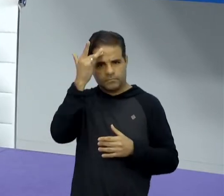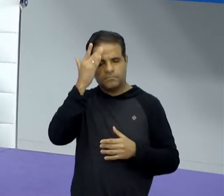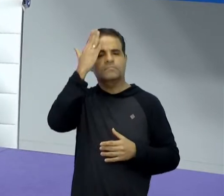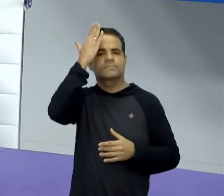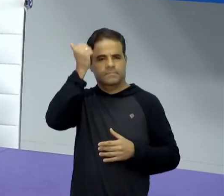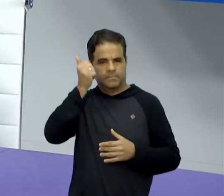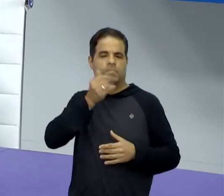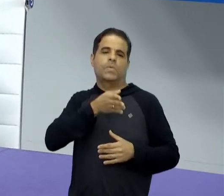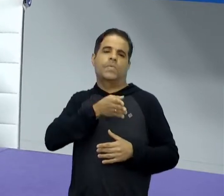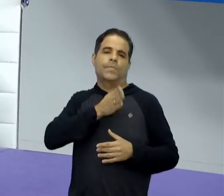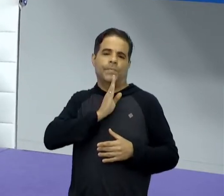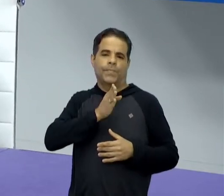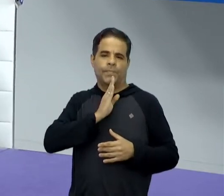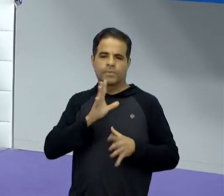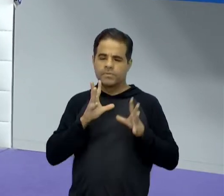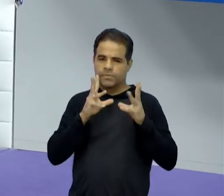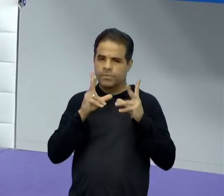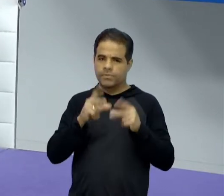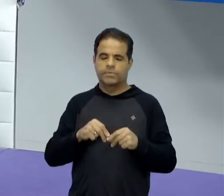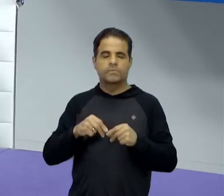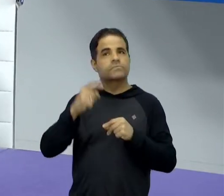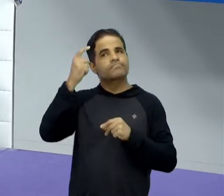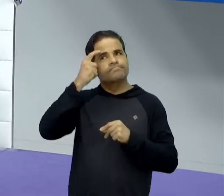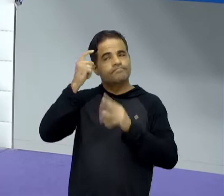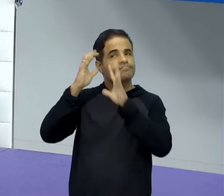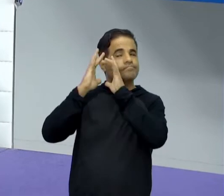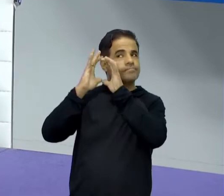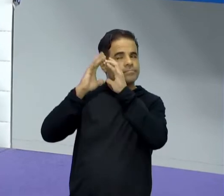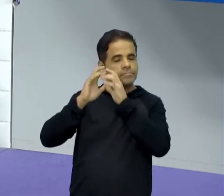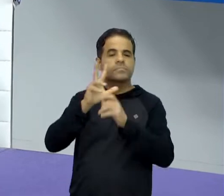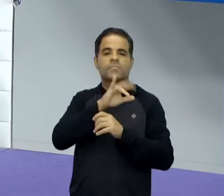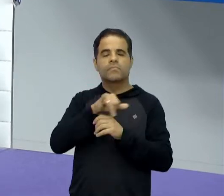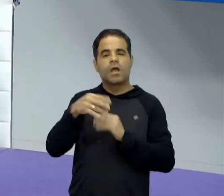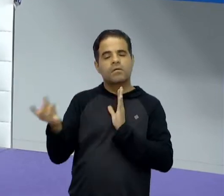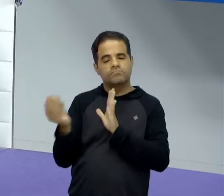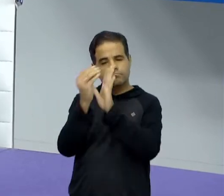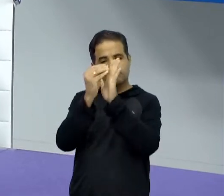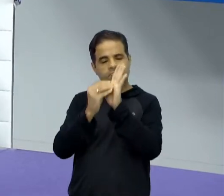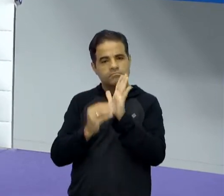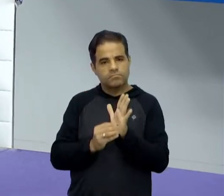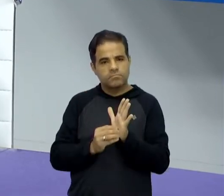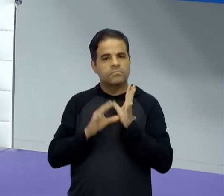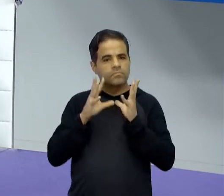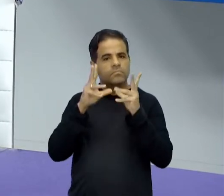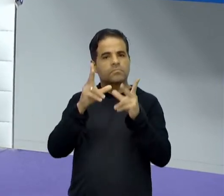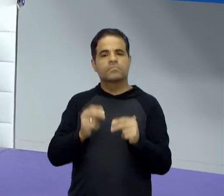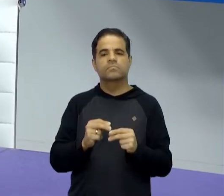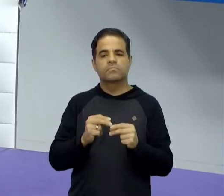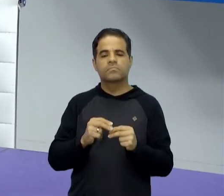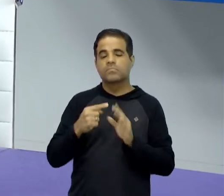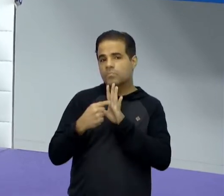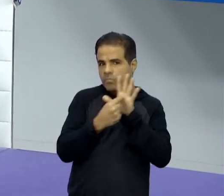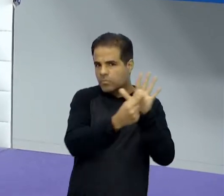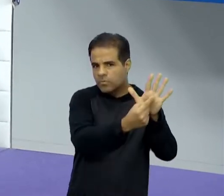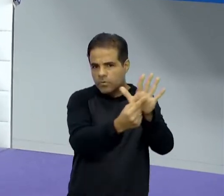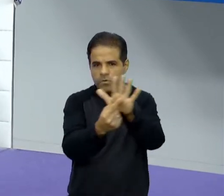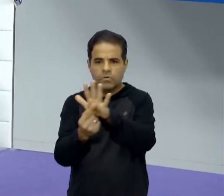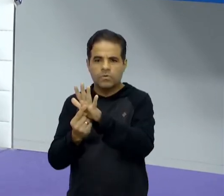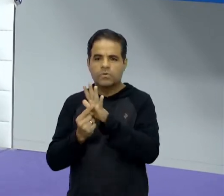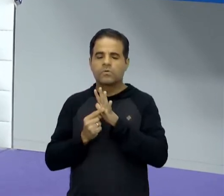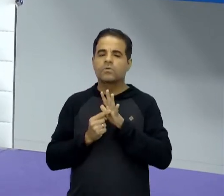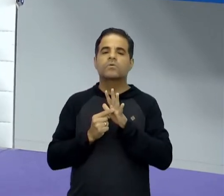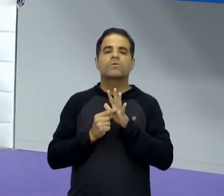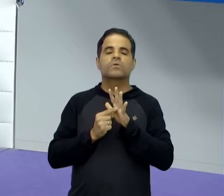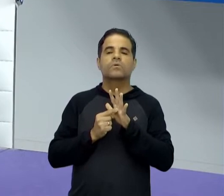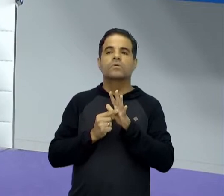sabe de tudo das questões motoras e que vai flertar também com todo tipo de abordagem que envolve